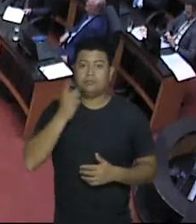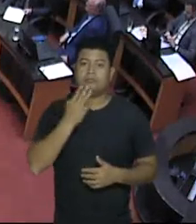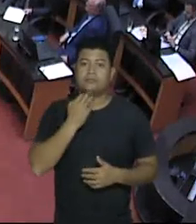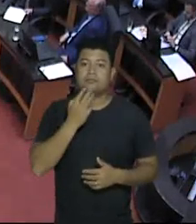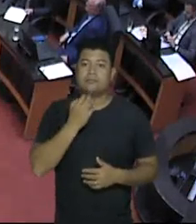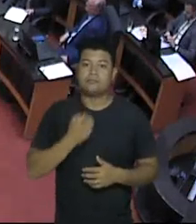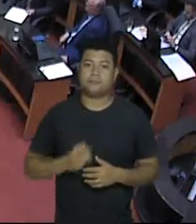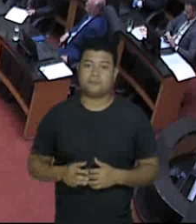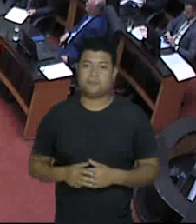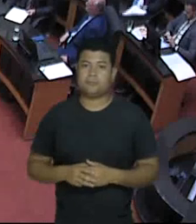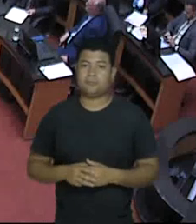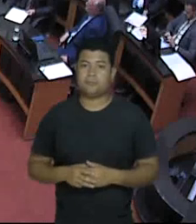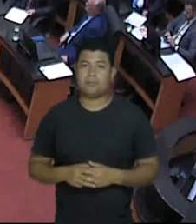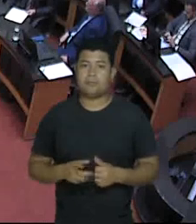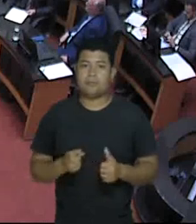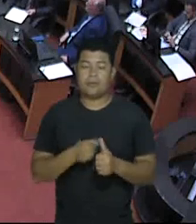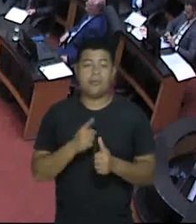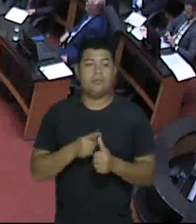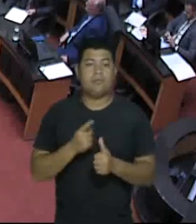queria primeiro